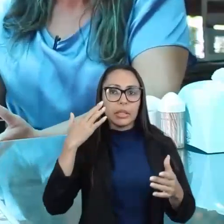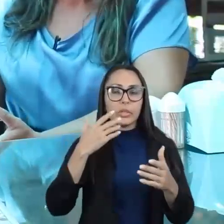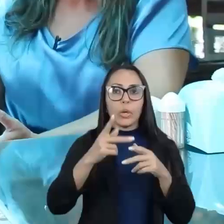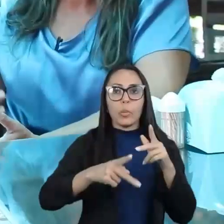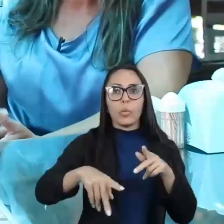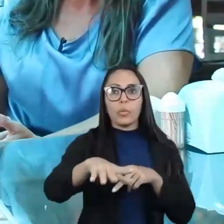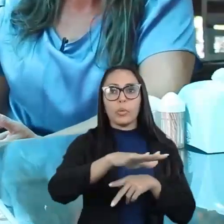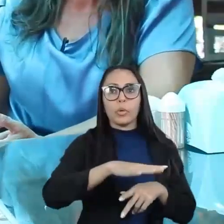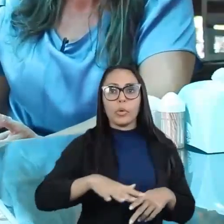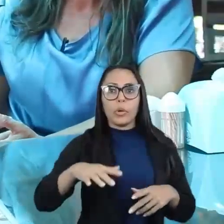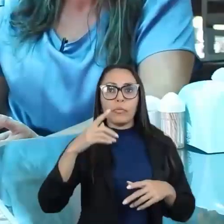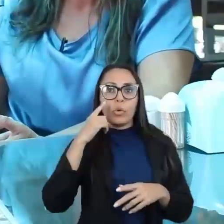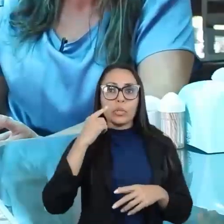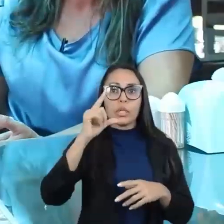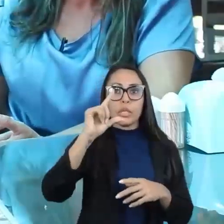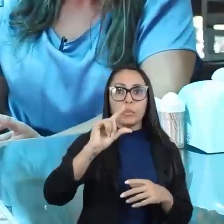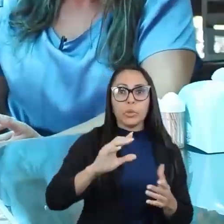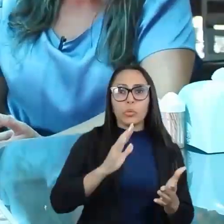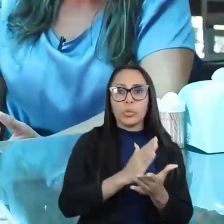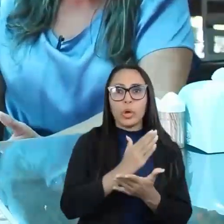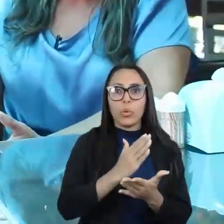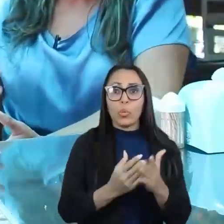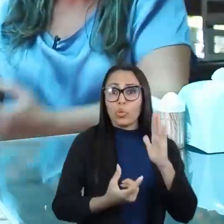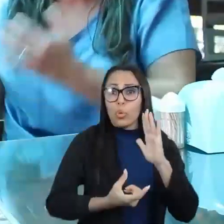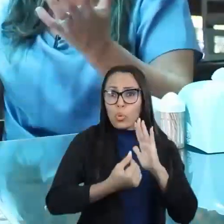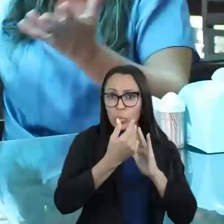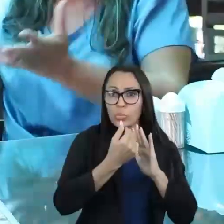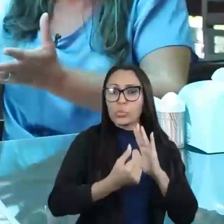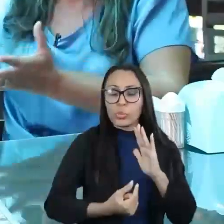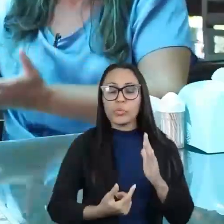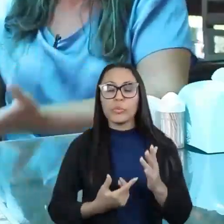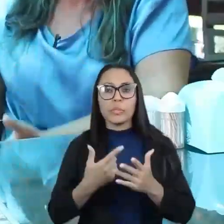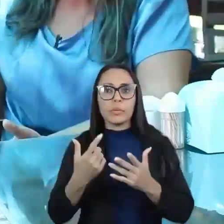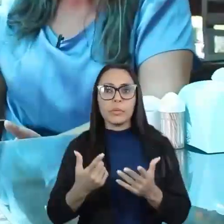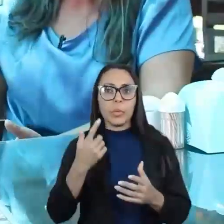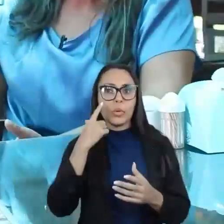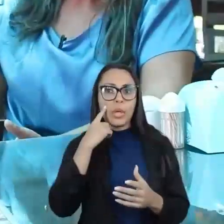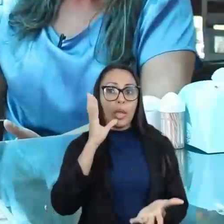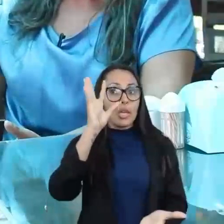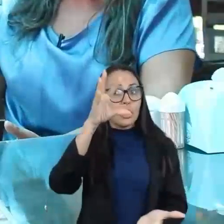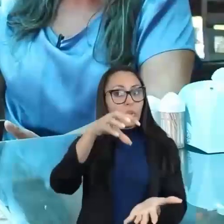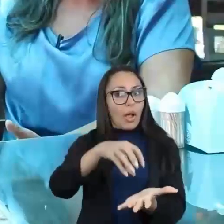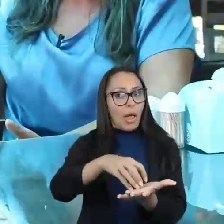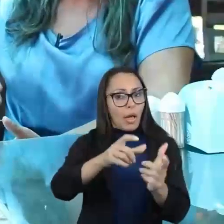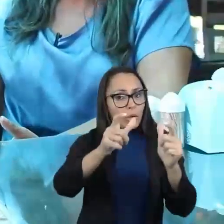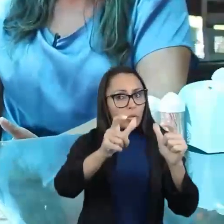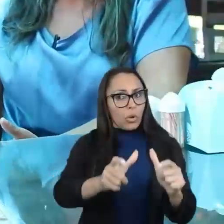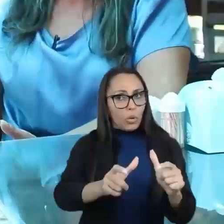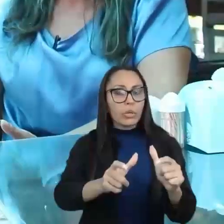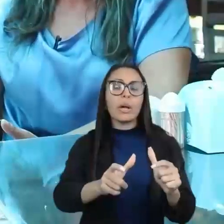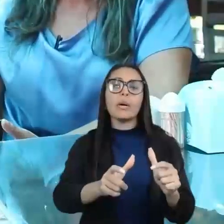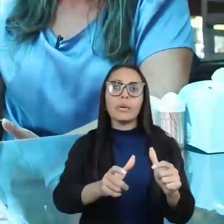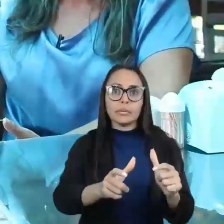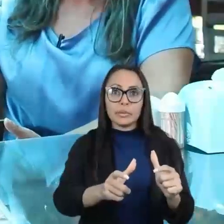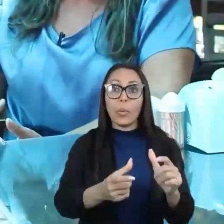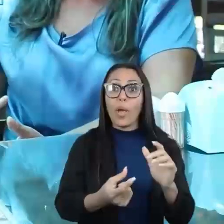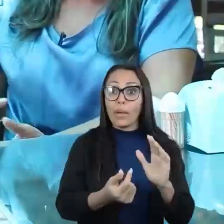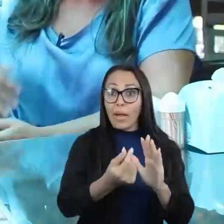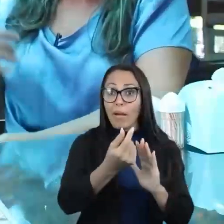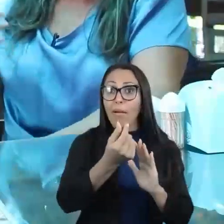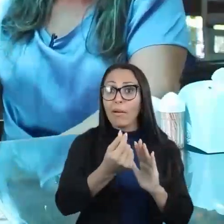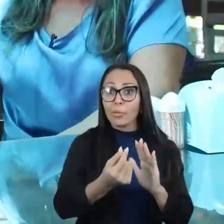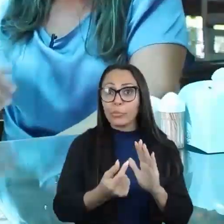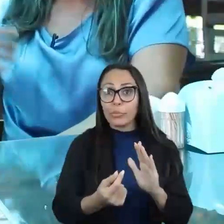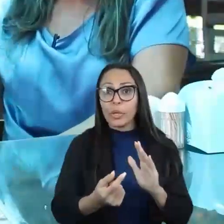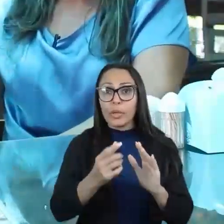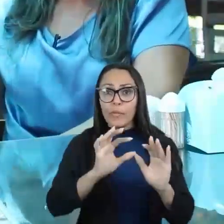diminui alguns custos, né? Físicos, né? Exatamente. Porque instalar um negócio fisicamente, ele demanda muito custo, né? Então, Exato. vai